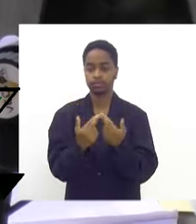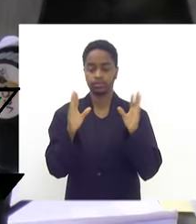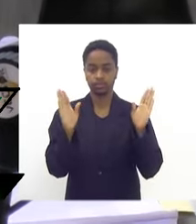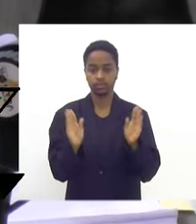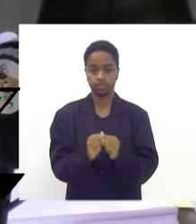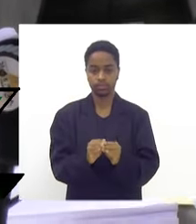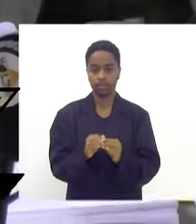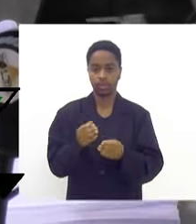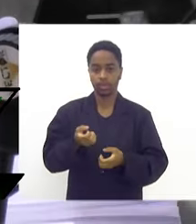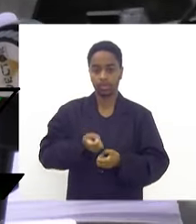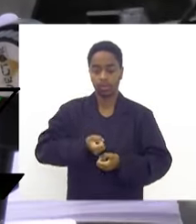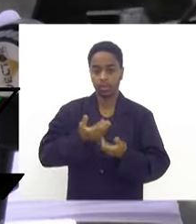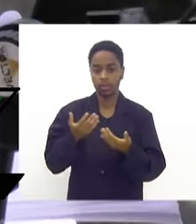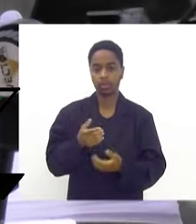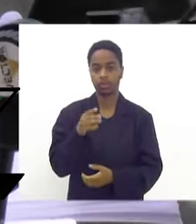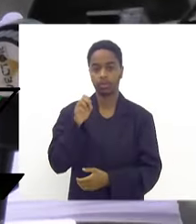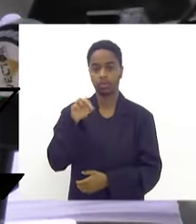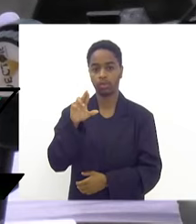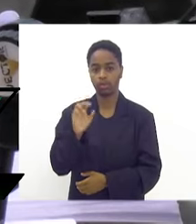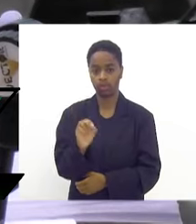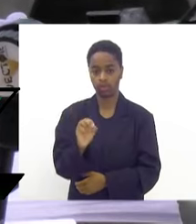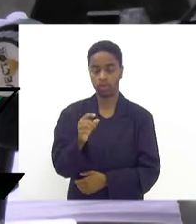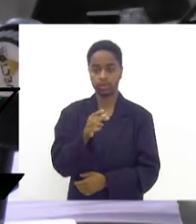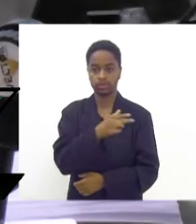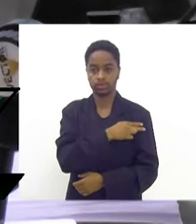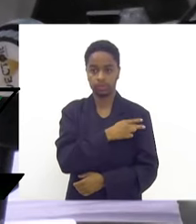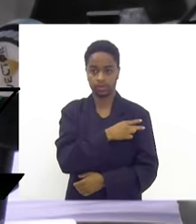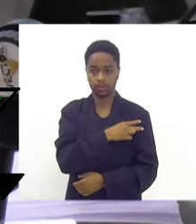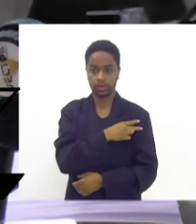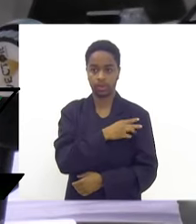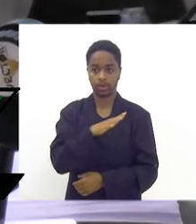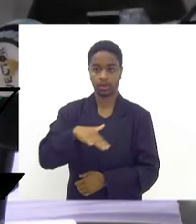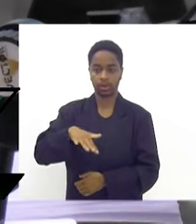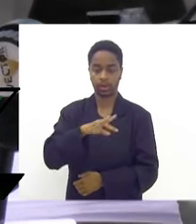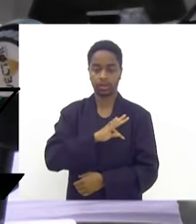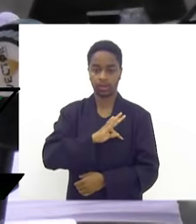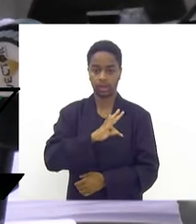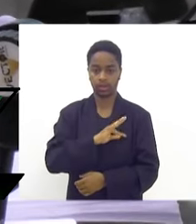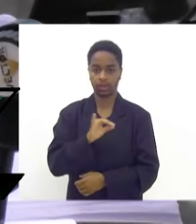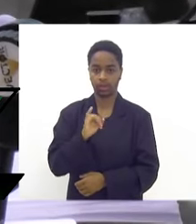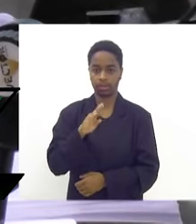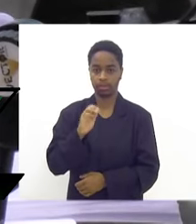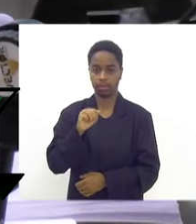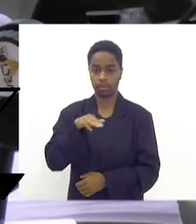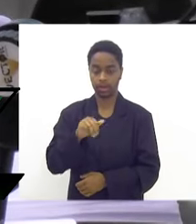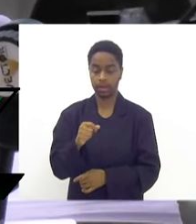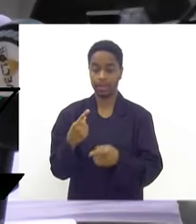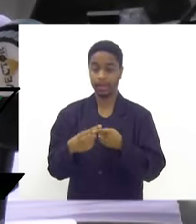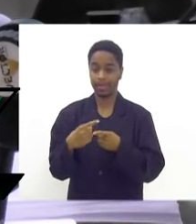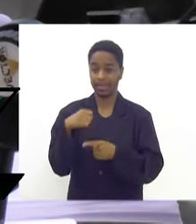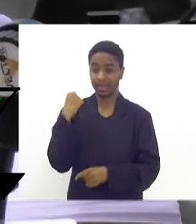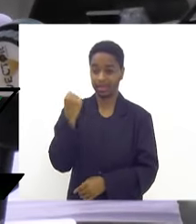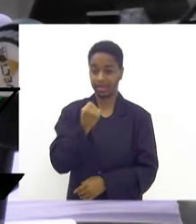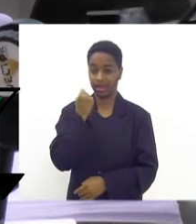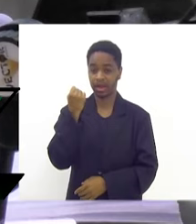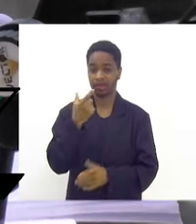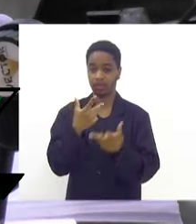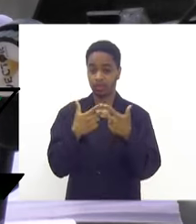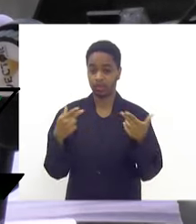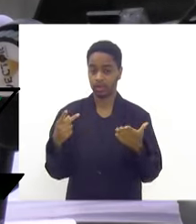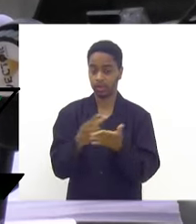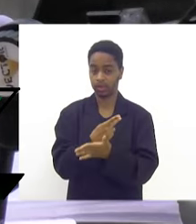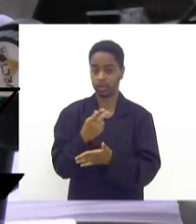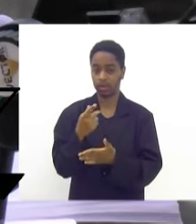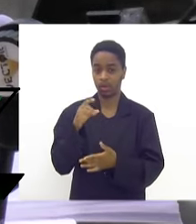específico do depoimento do sor Bruno chefe de visão técnica Ambiental do Ibama foi muito grave que aconteceu na última